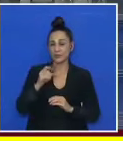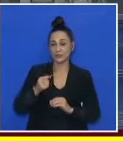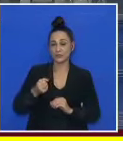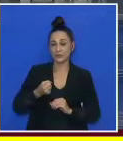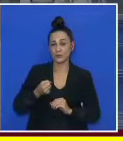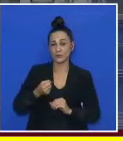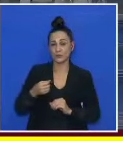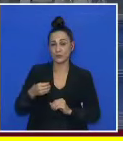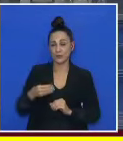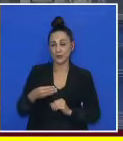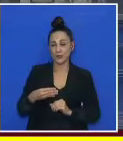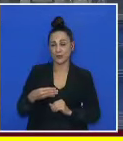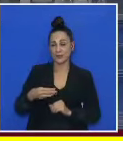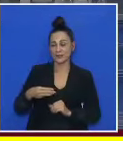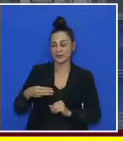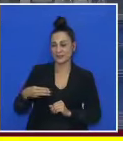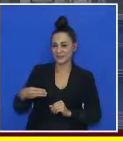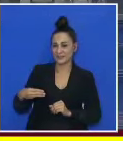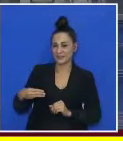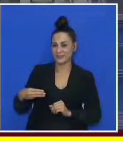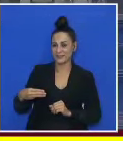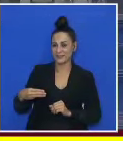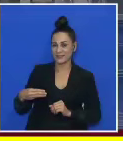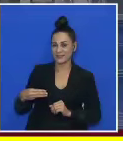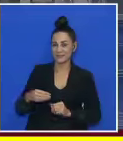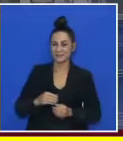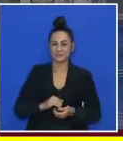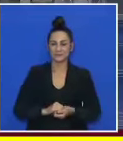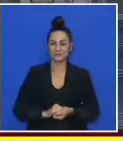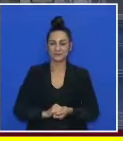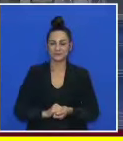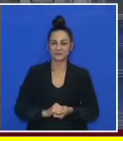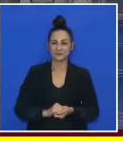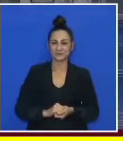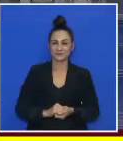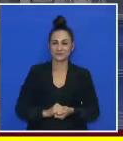número 43. Verde, 43.